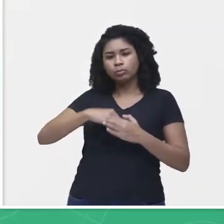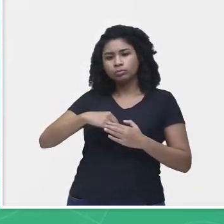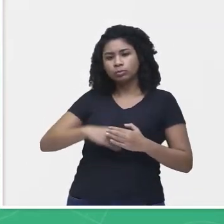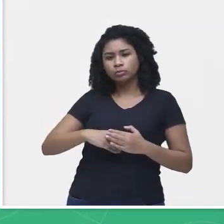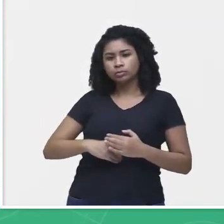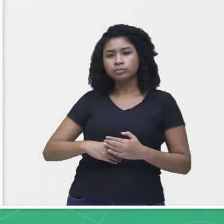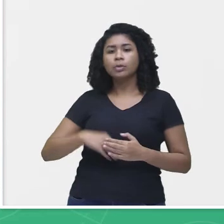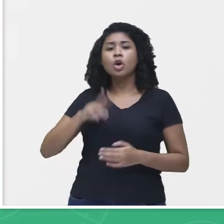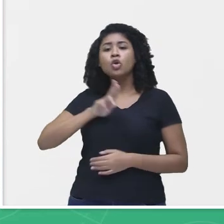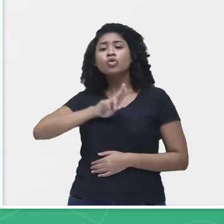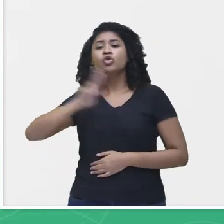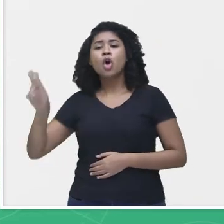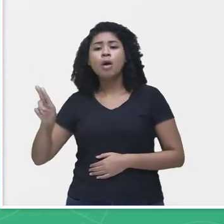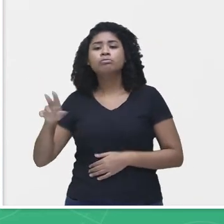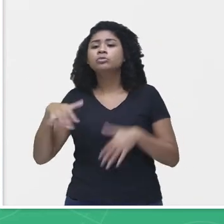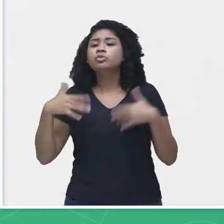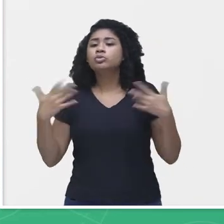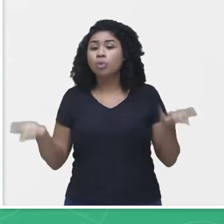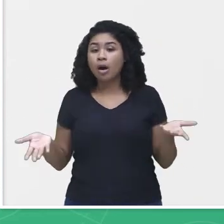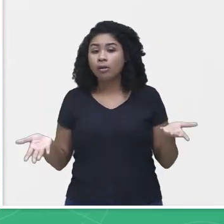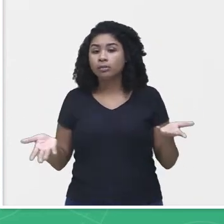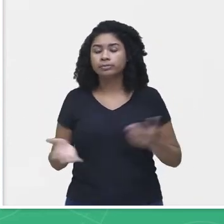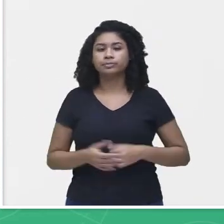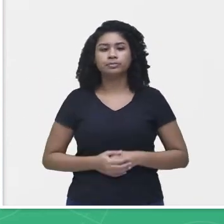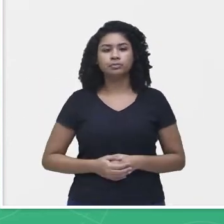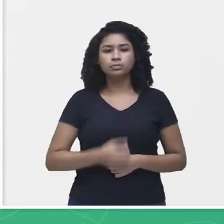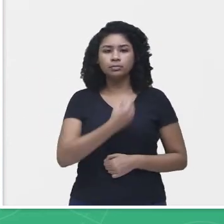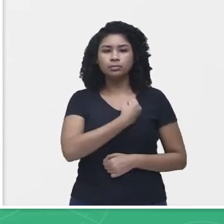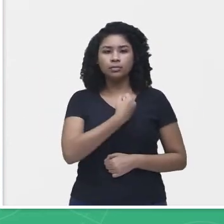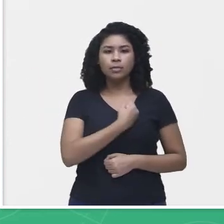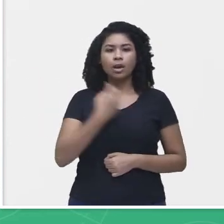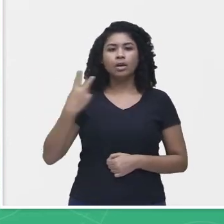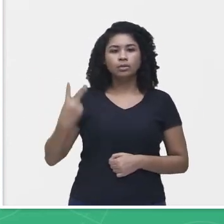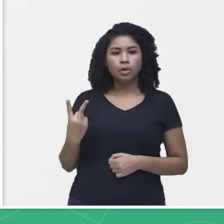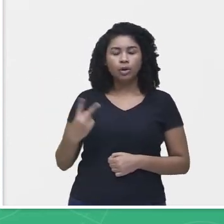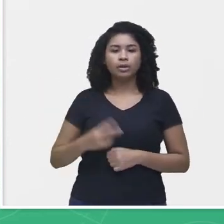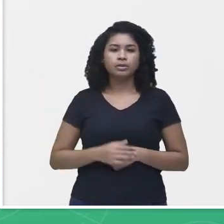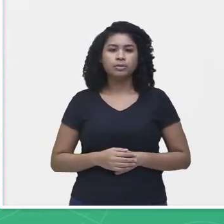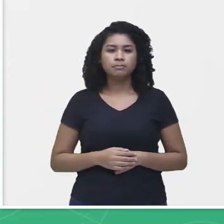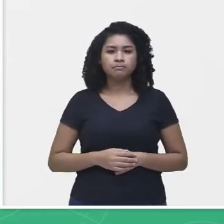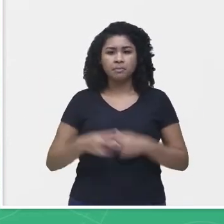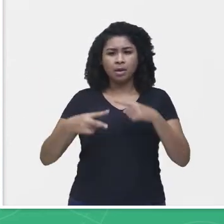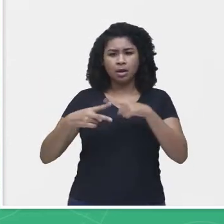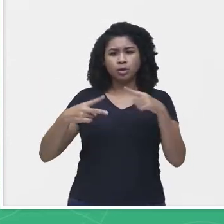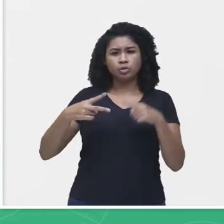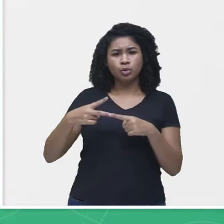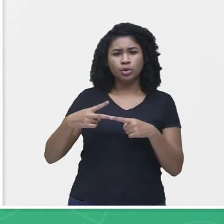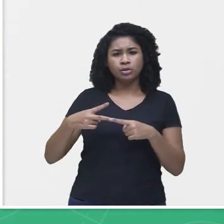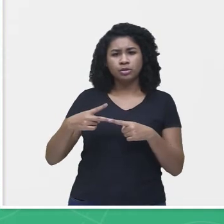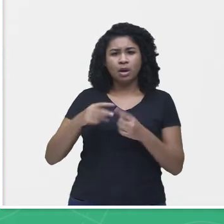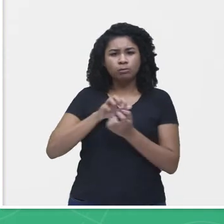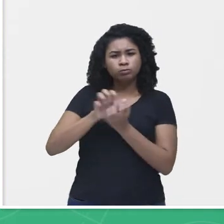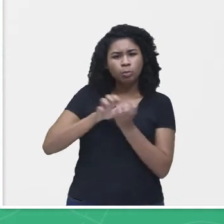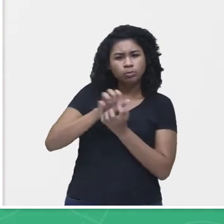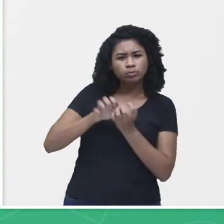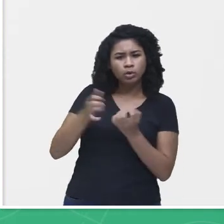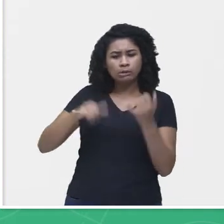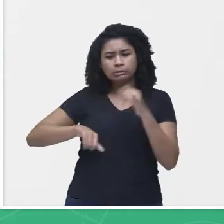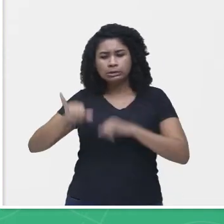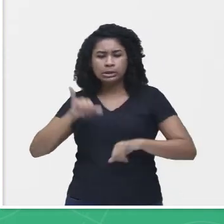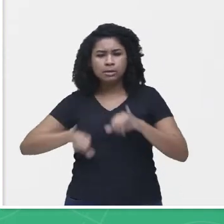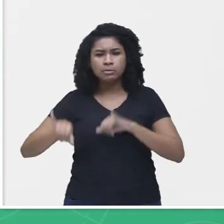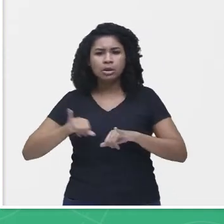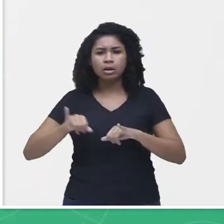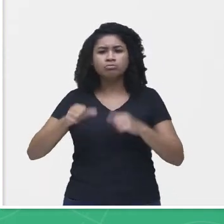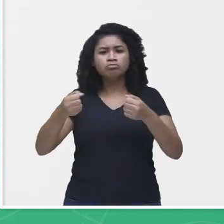vocês acharem correta. E na segunda questão, diferencia a digestão mecânica e a química. Façam